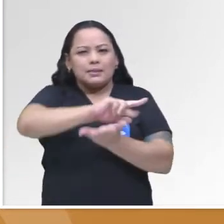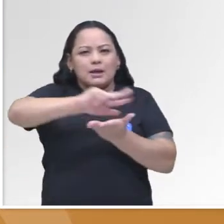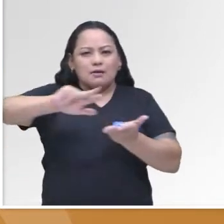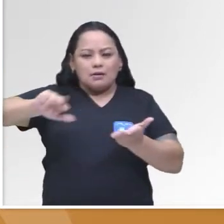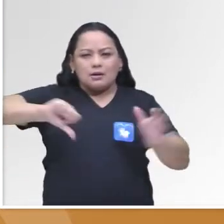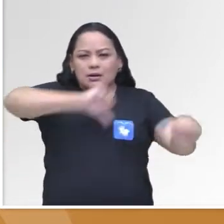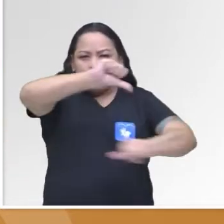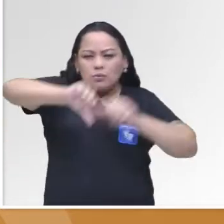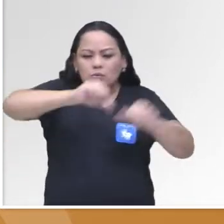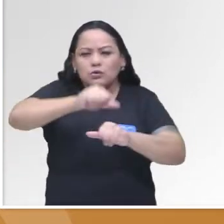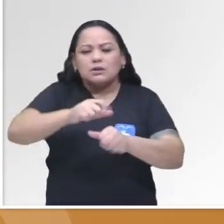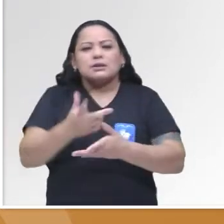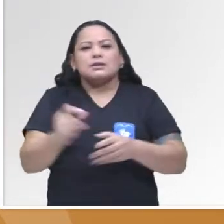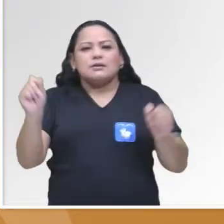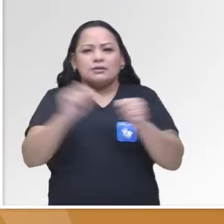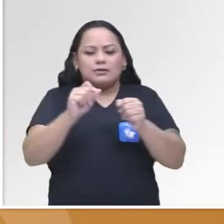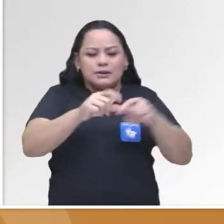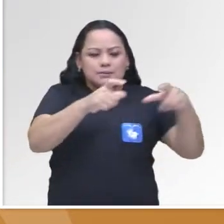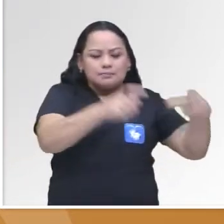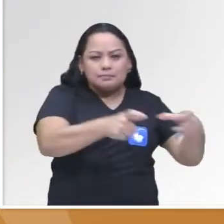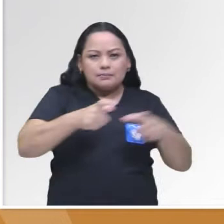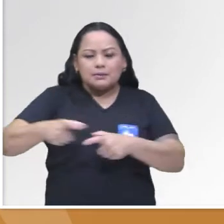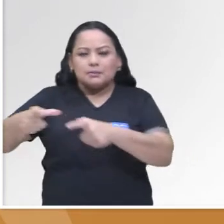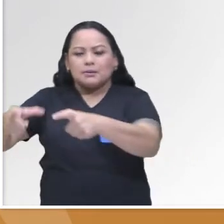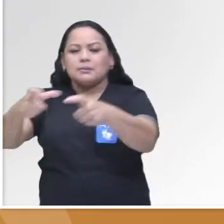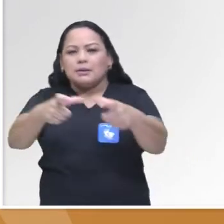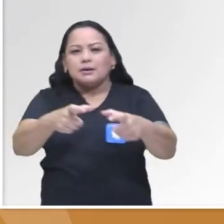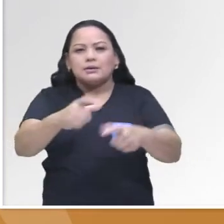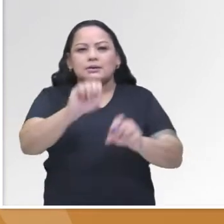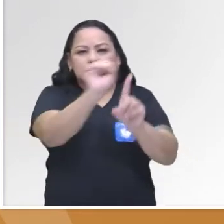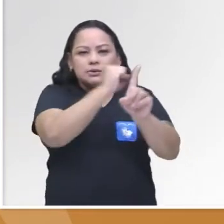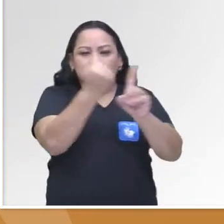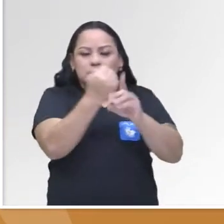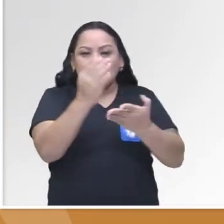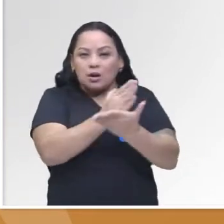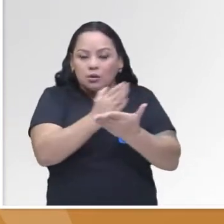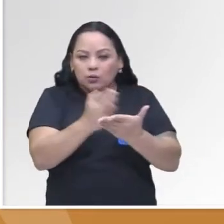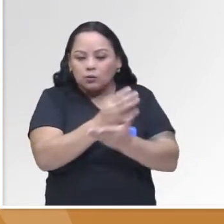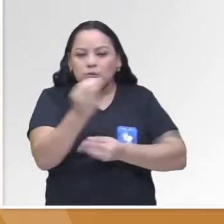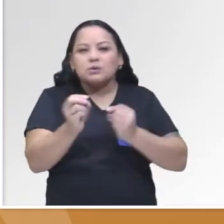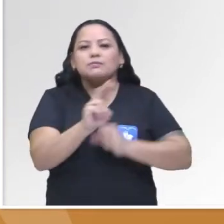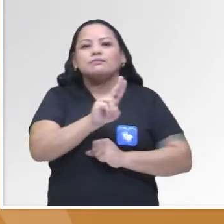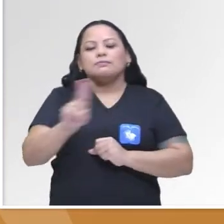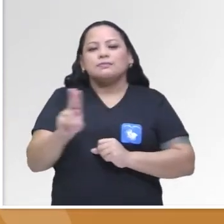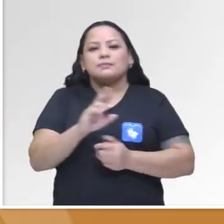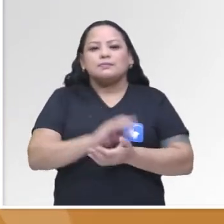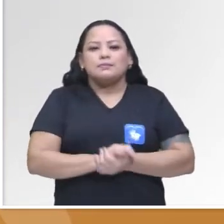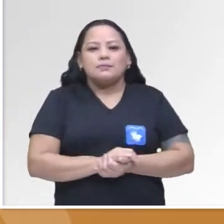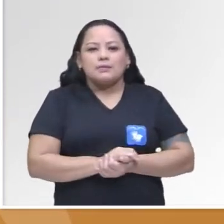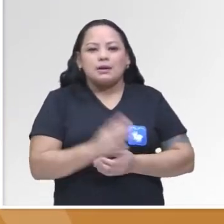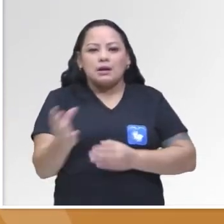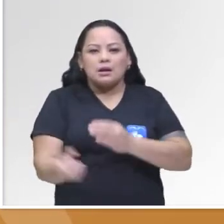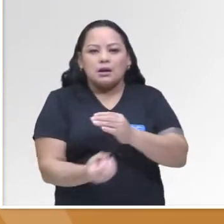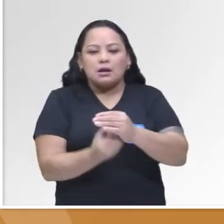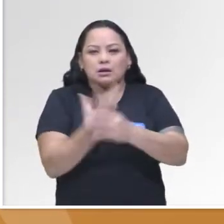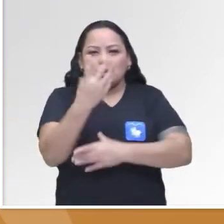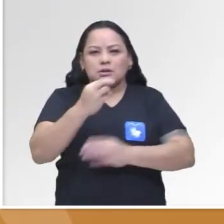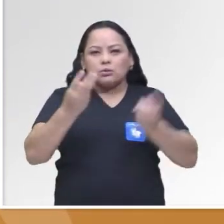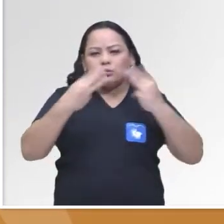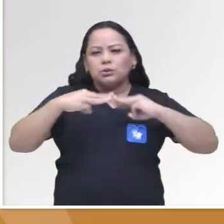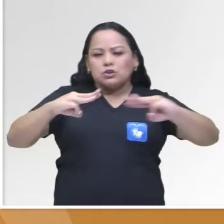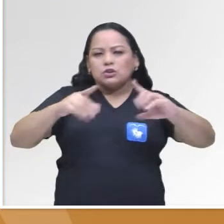mudanças provocadas em todos os setores da sociedade. Algumas delas são a criação do Ministério do